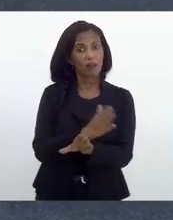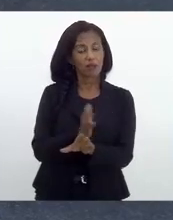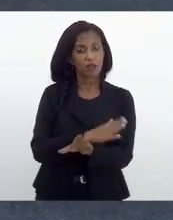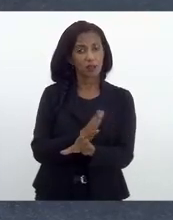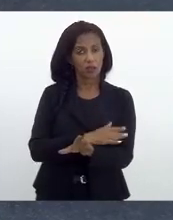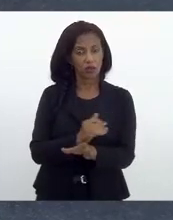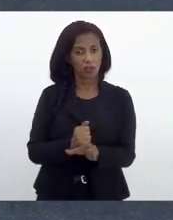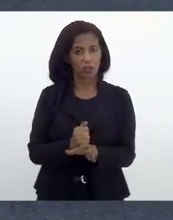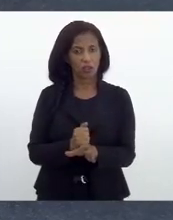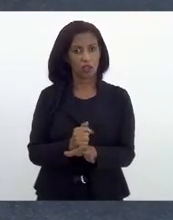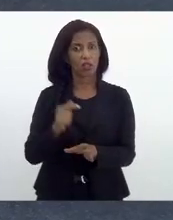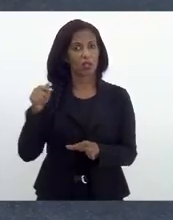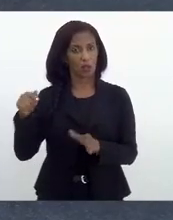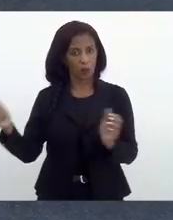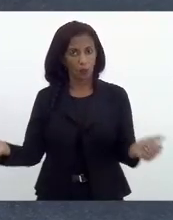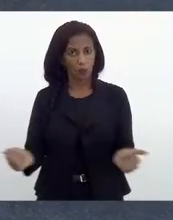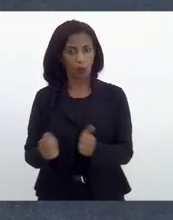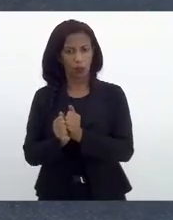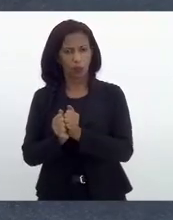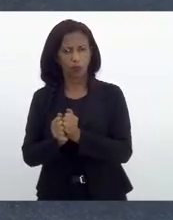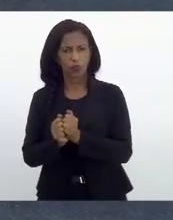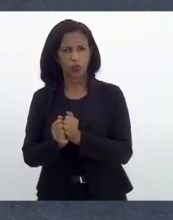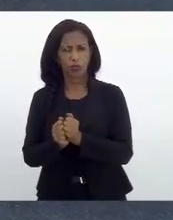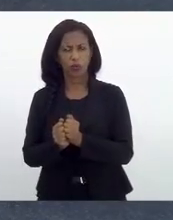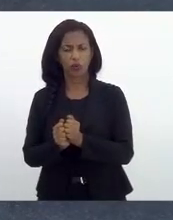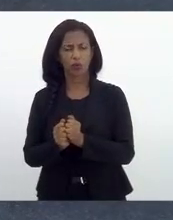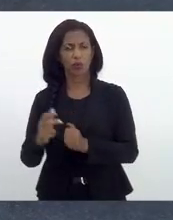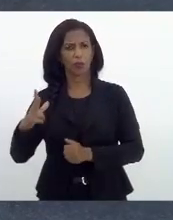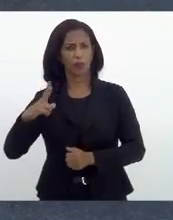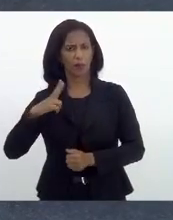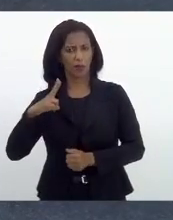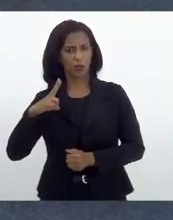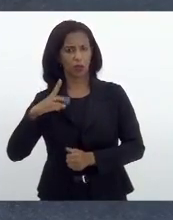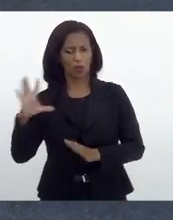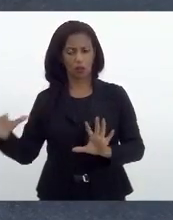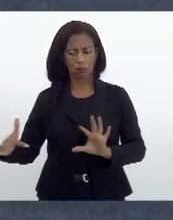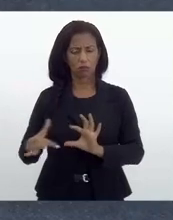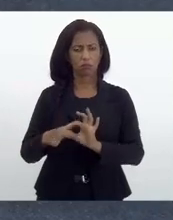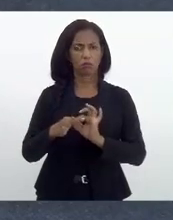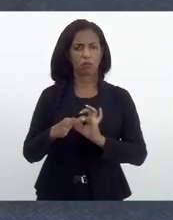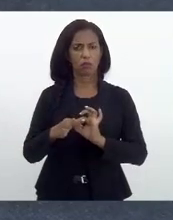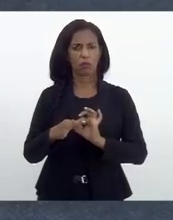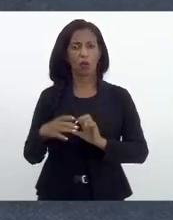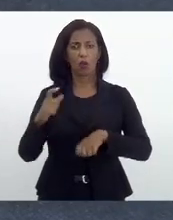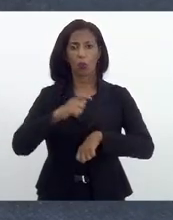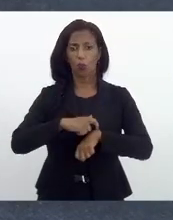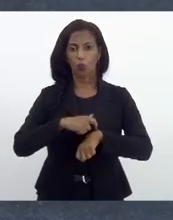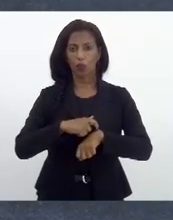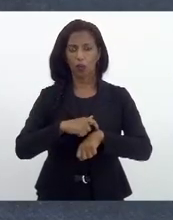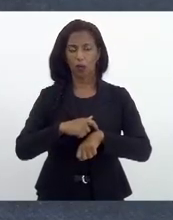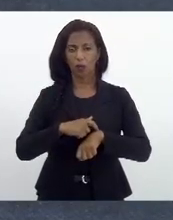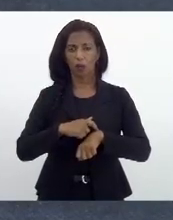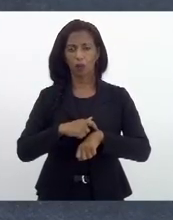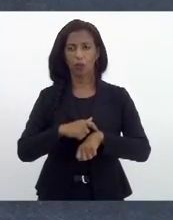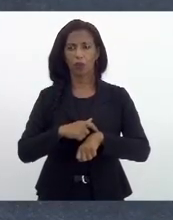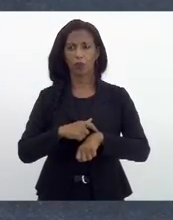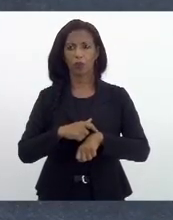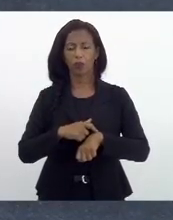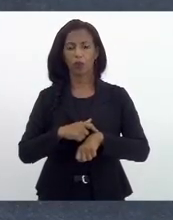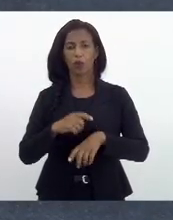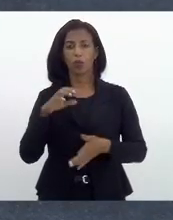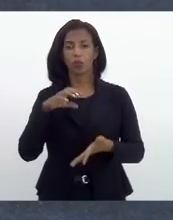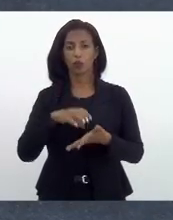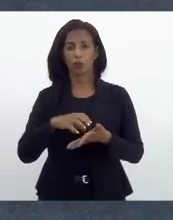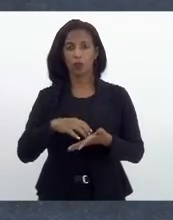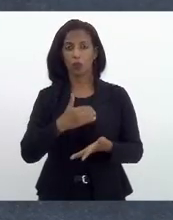junto a iniciativa privada ele poderá utilizar o tempo de contribuição do serviço do setor